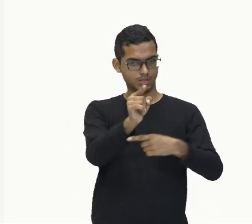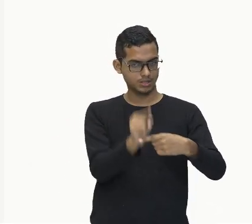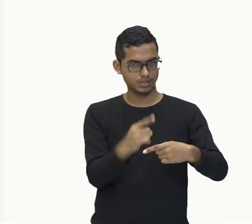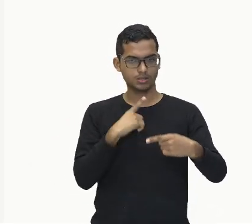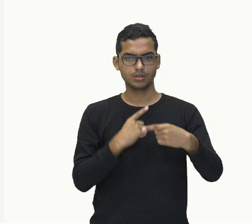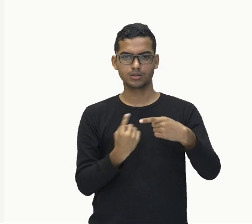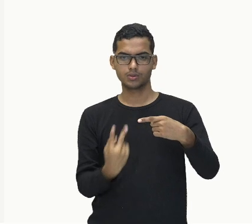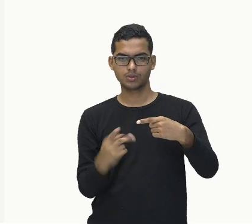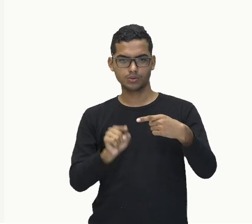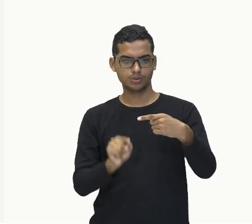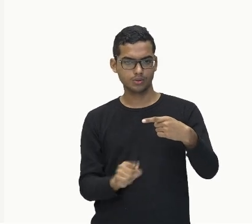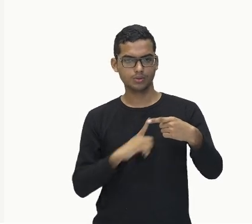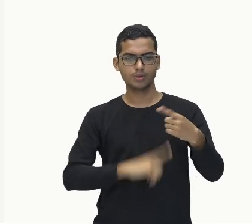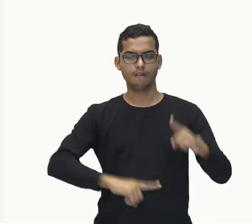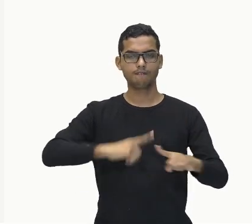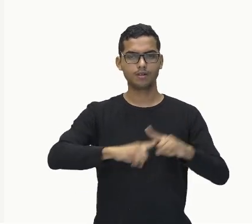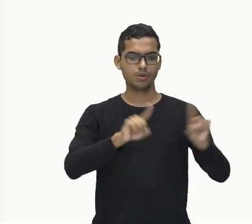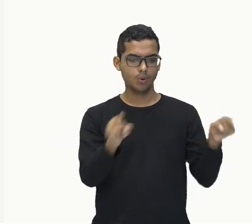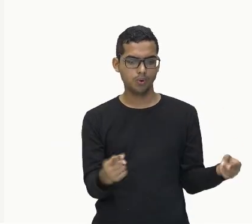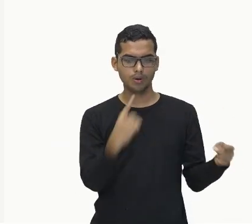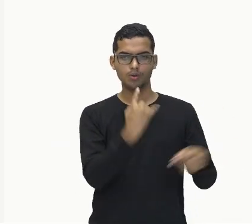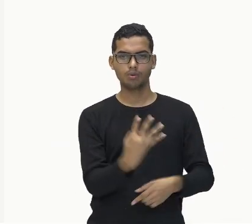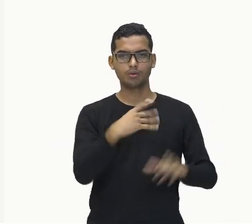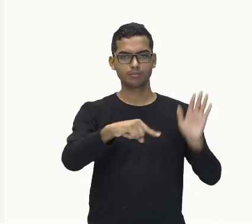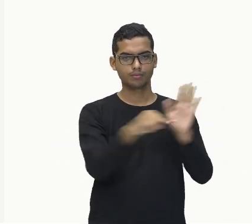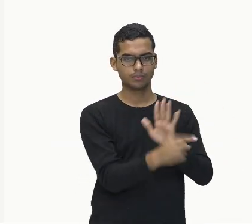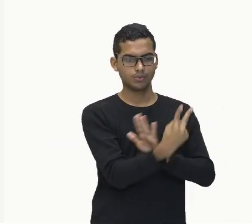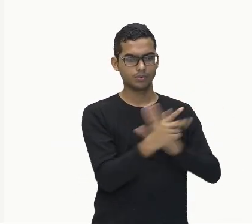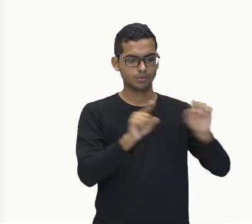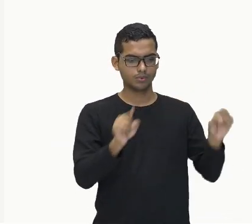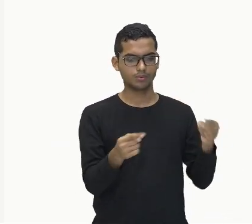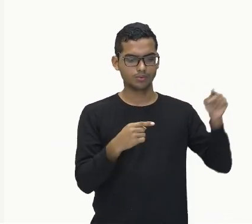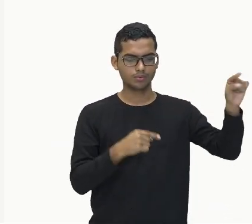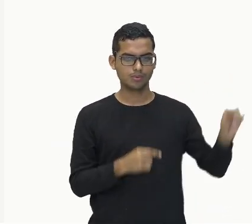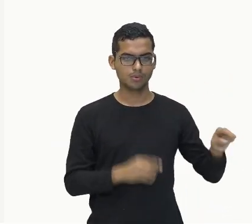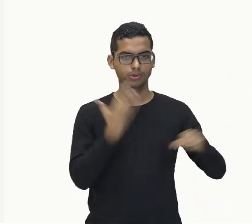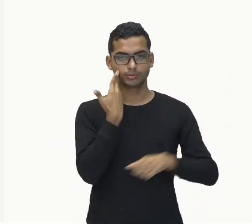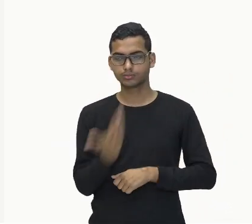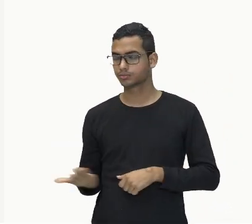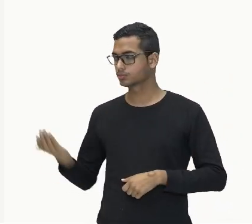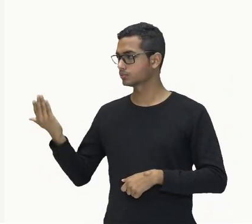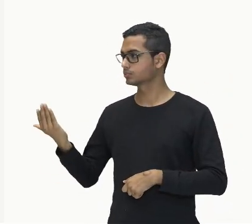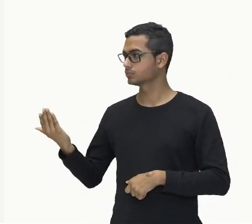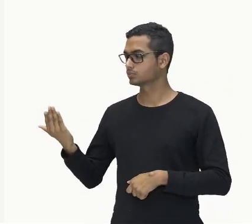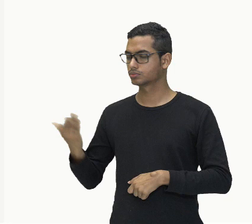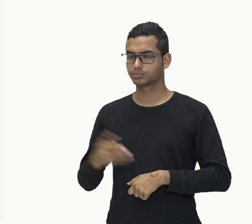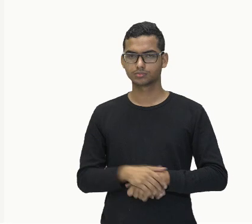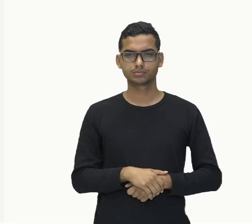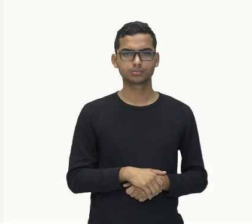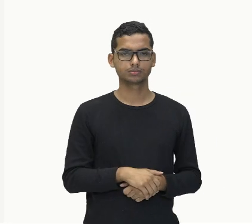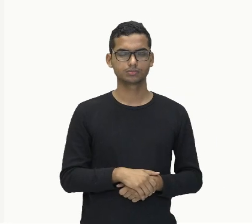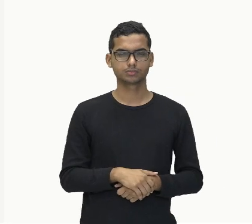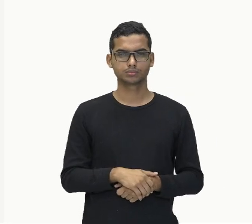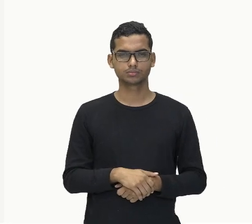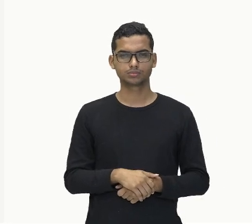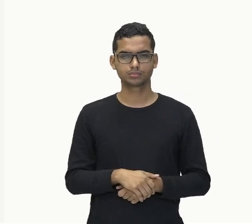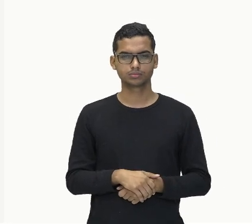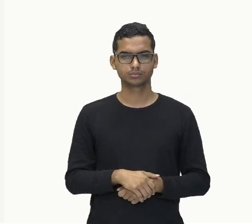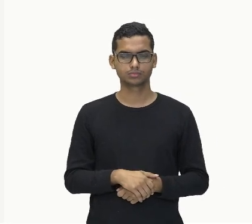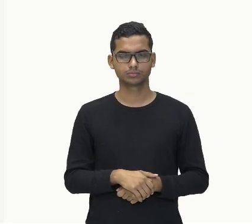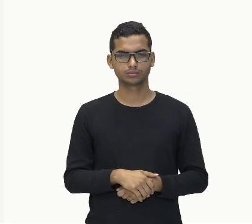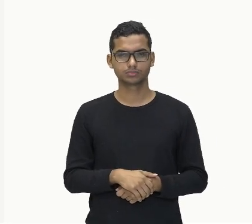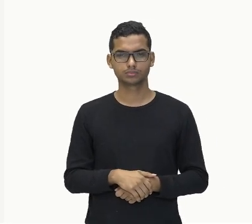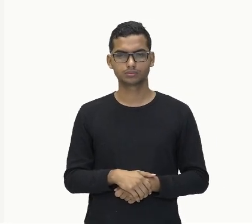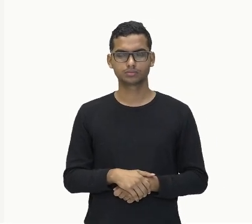gente faz para a combinação entre eles? 4 fatorial sobre 2 fatorial vezes